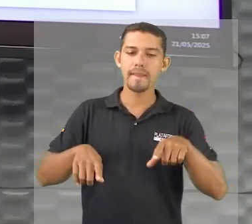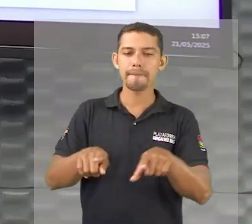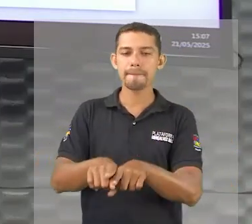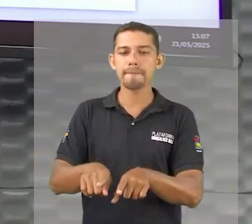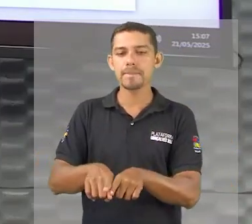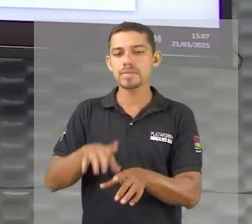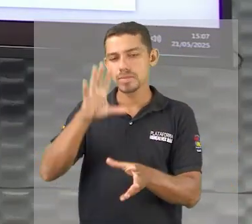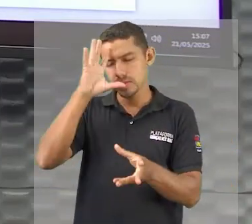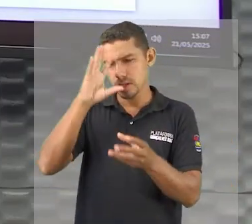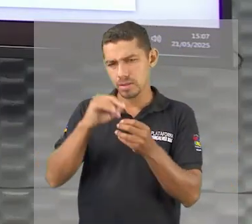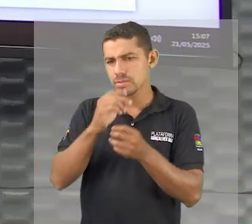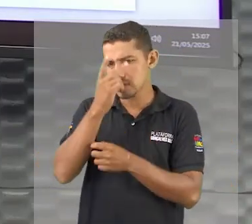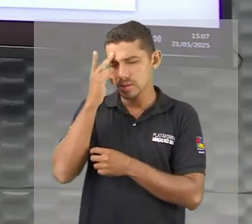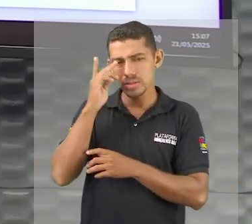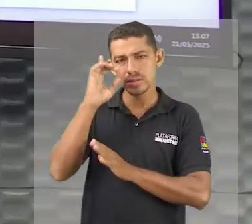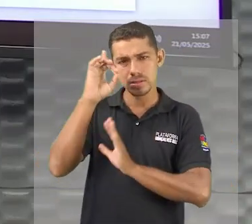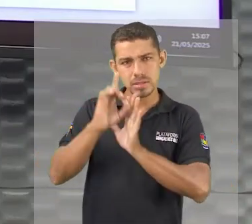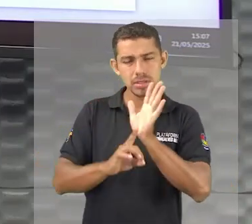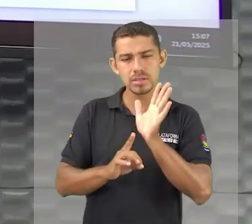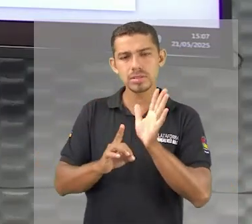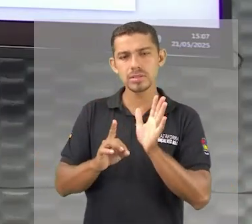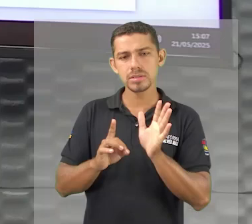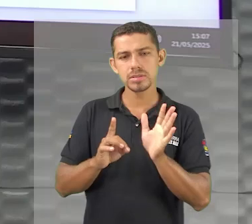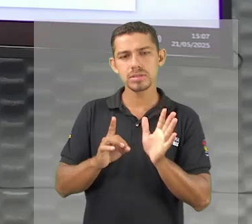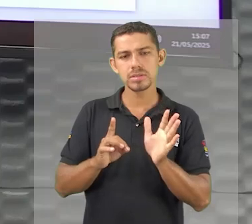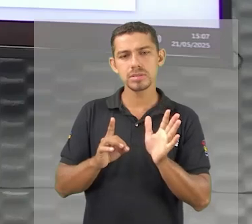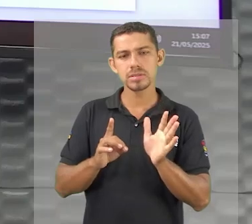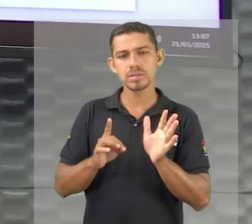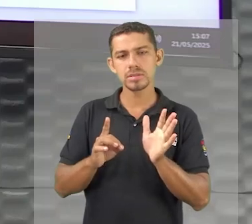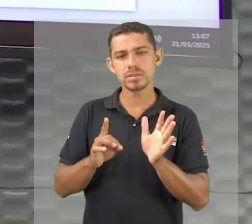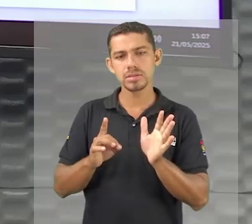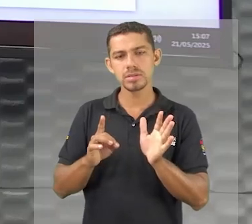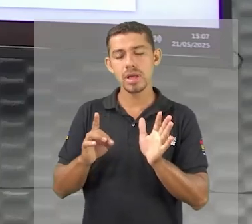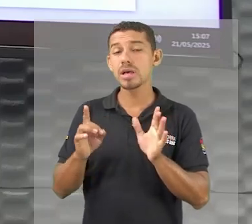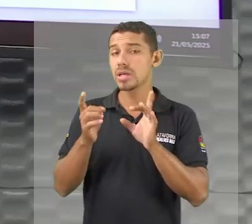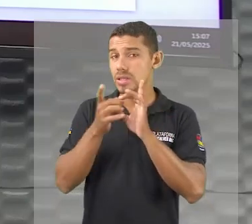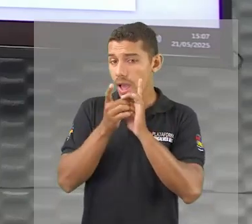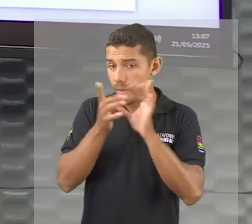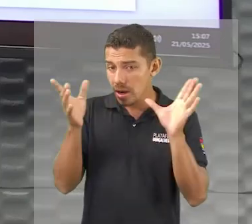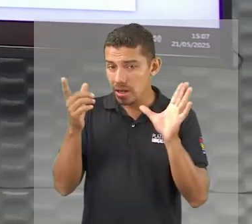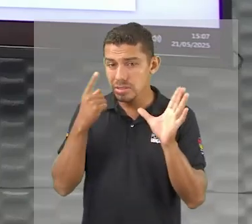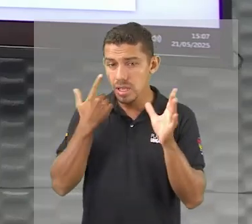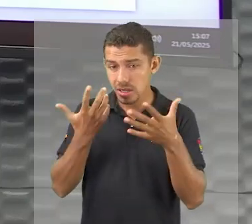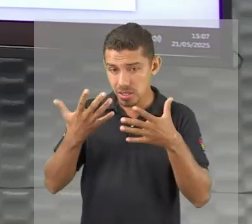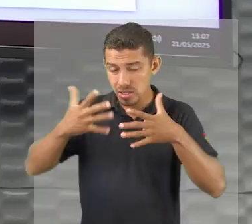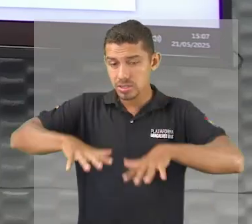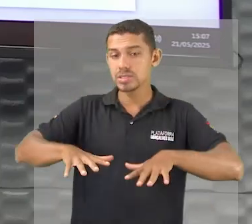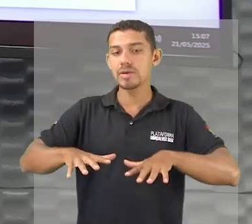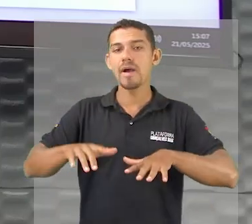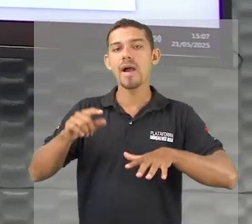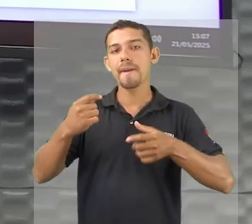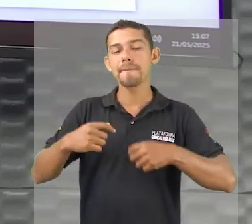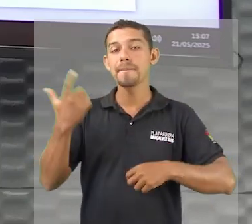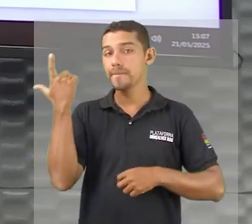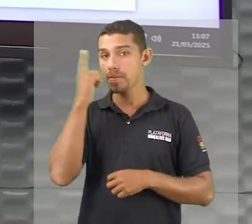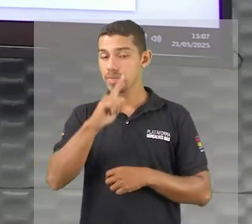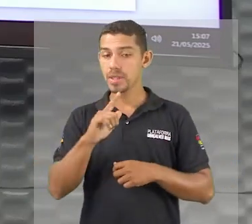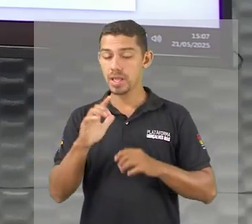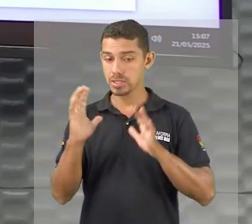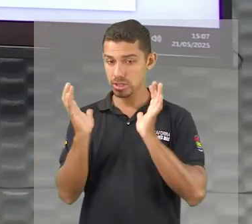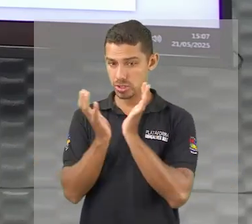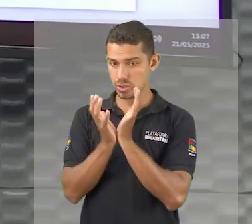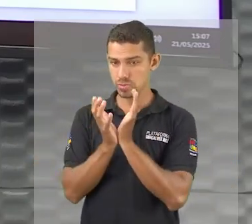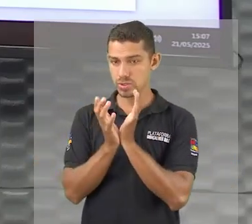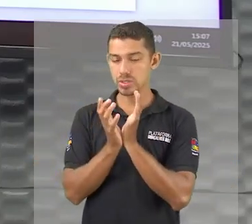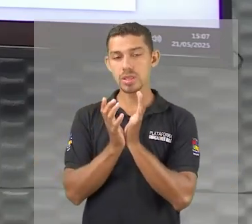consideradas como sujeitos de direito, tá? E essa democracia inclusiva busca garantir que esses grupos